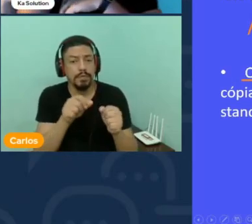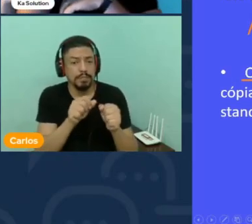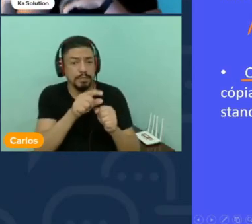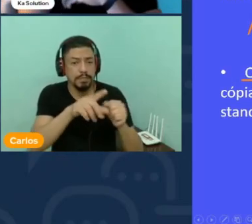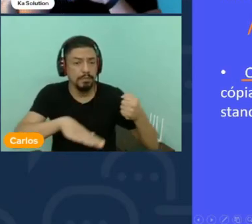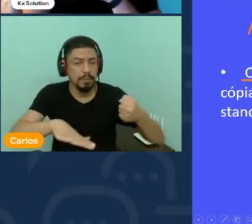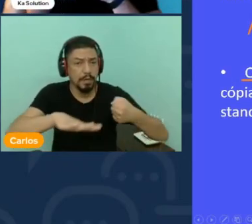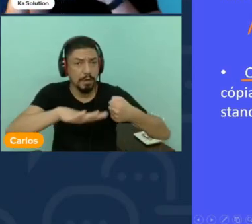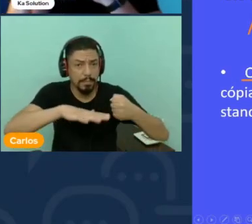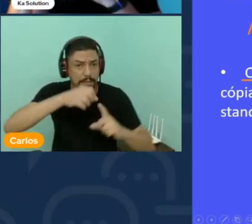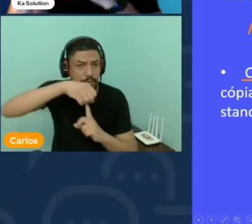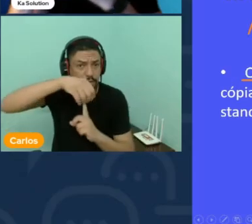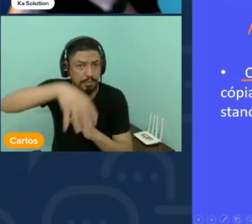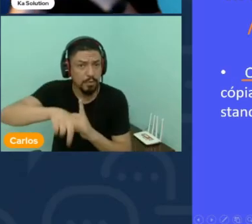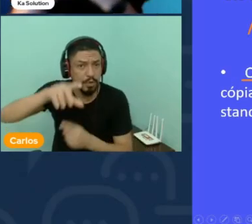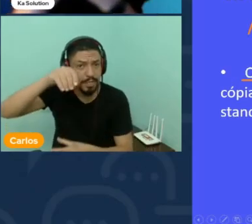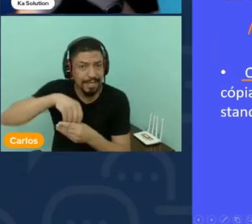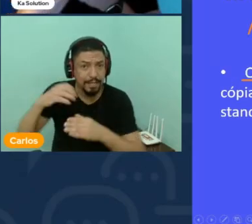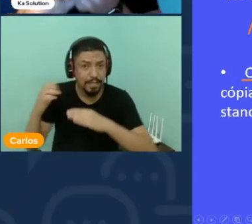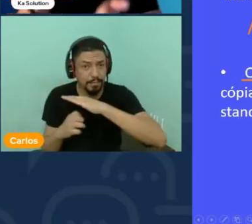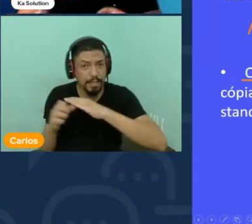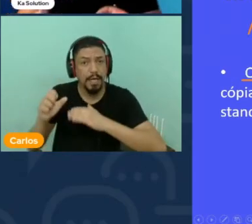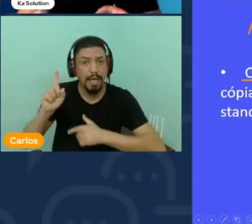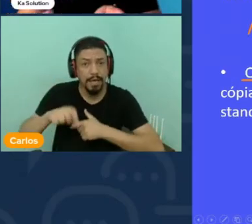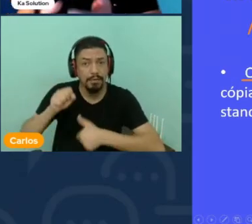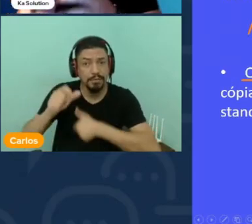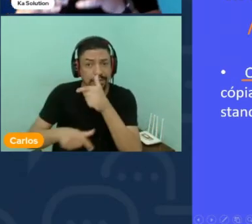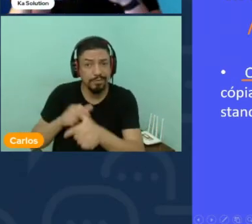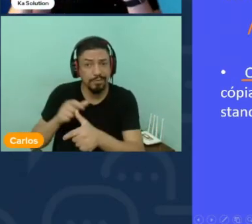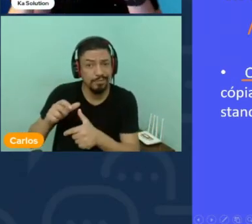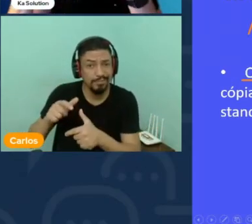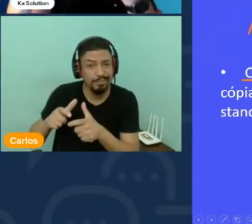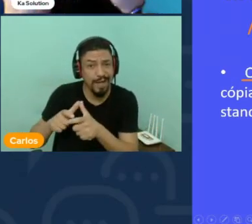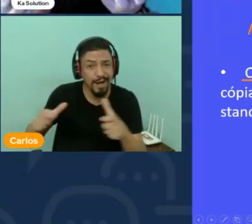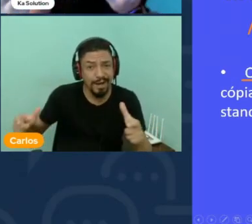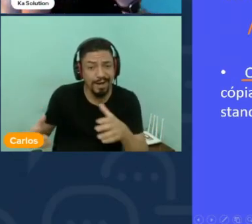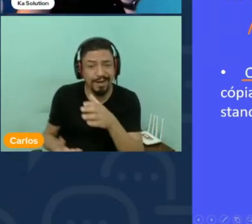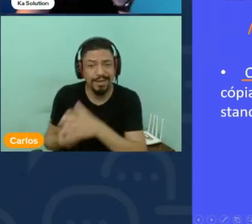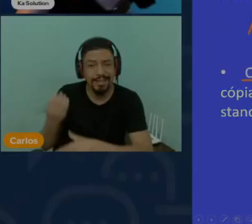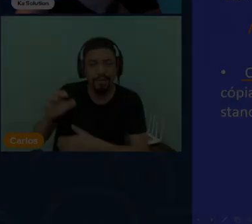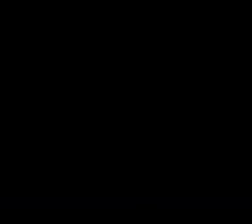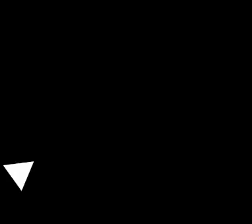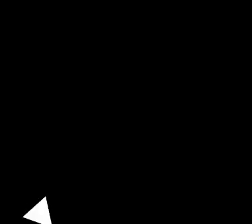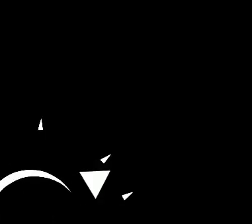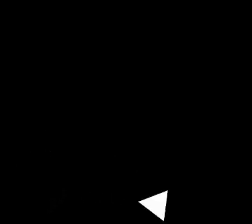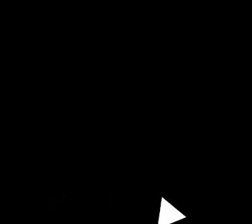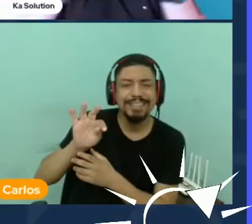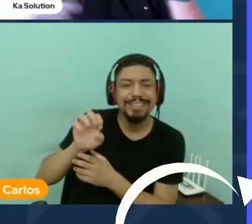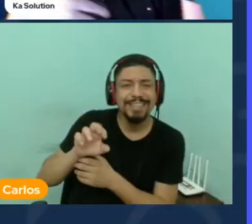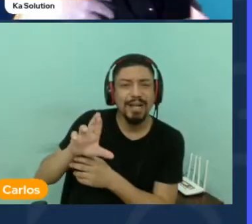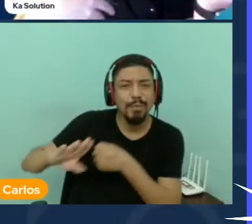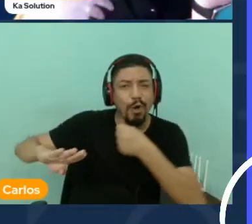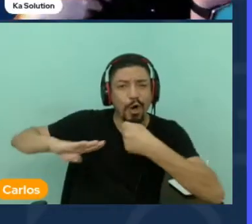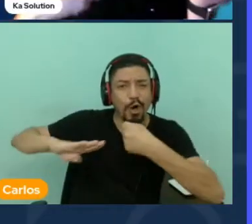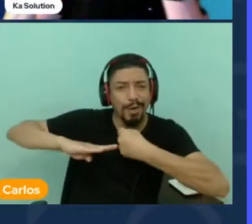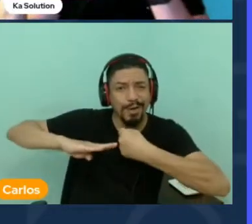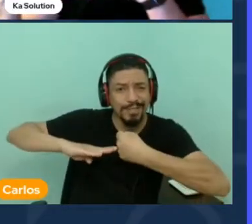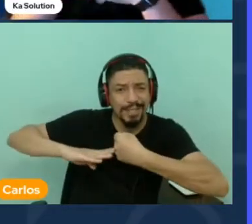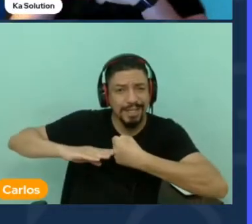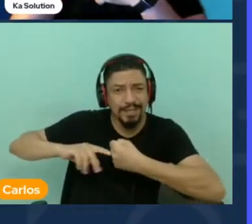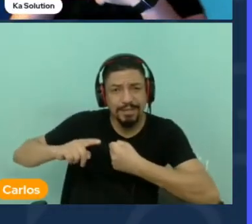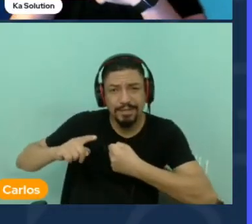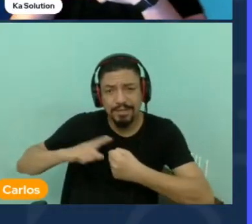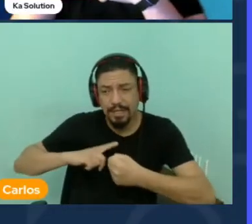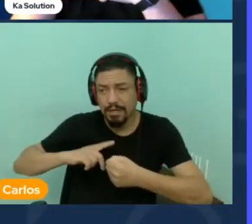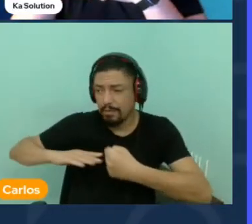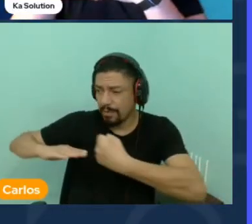on-premises, dentro da empresa, é um serviço operacional muito grande. Criar um cluster de banco de dados, onde um assume quando o